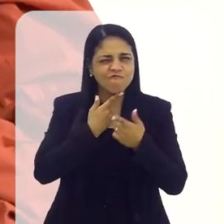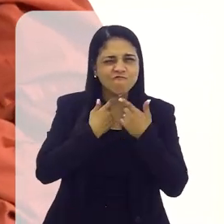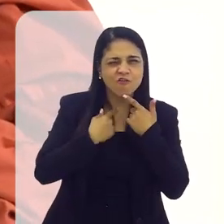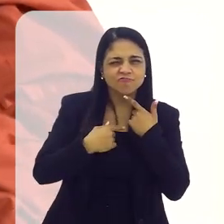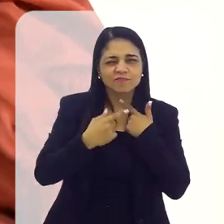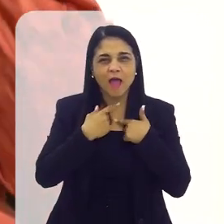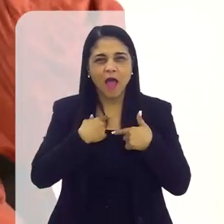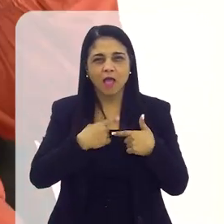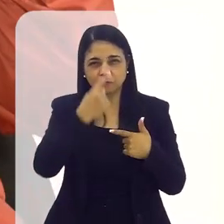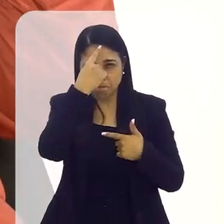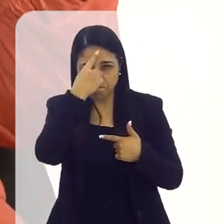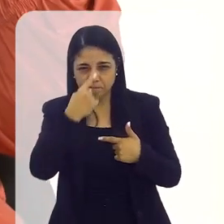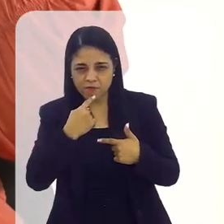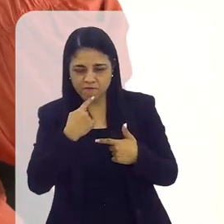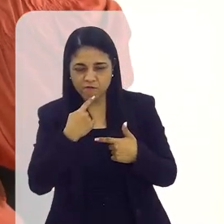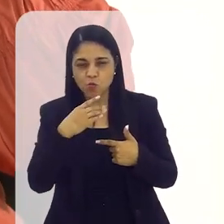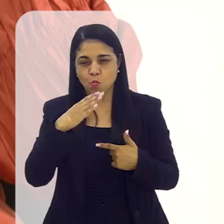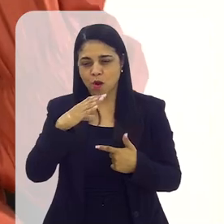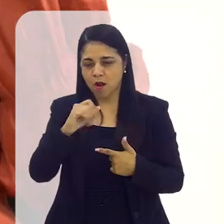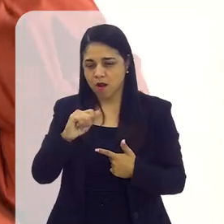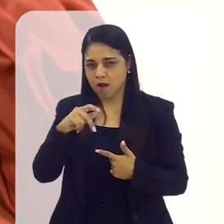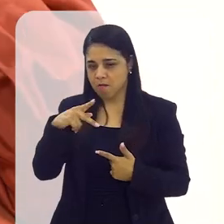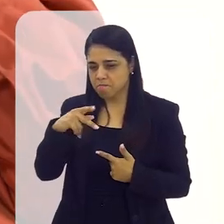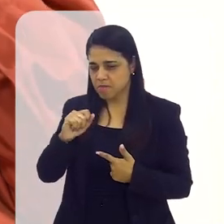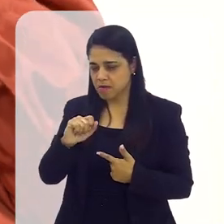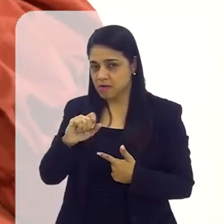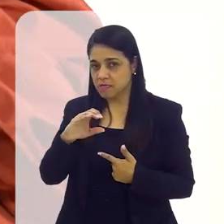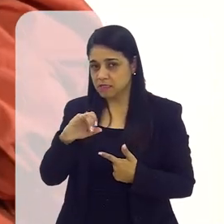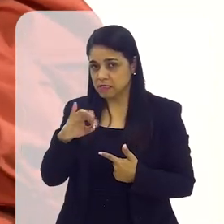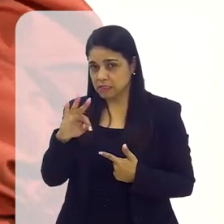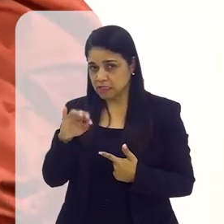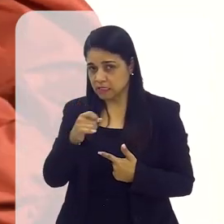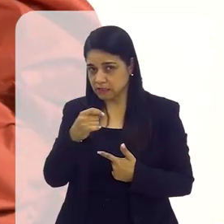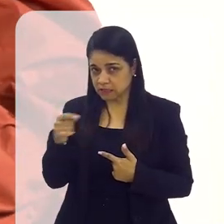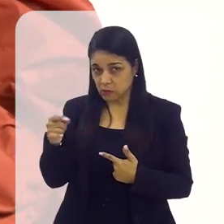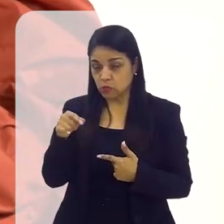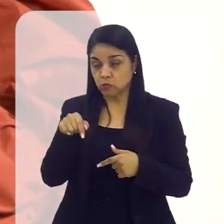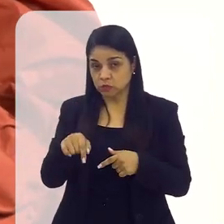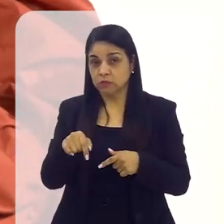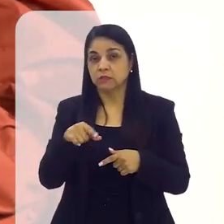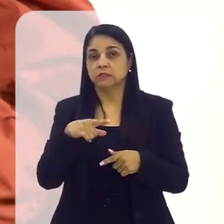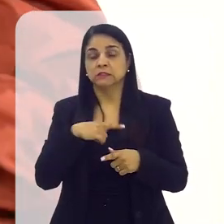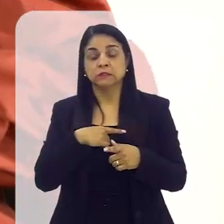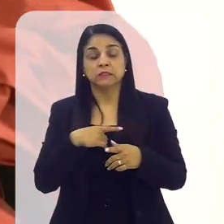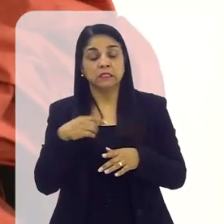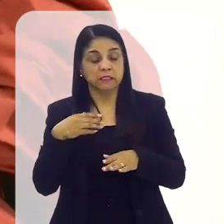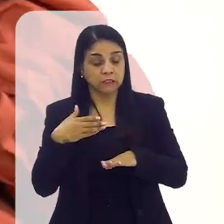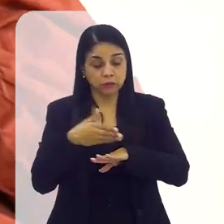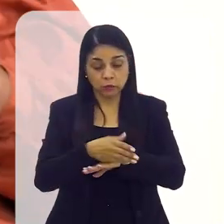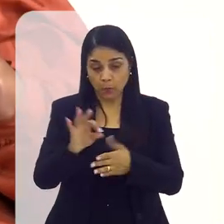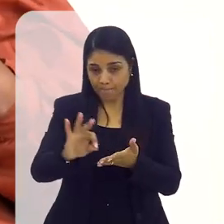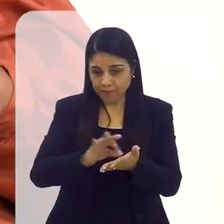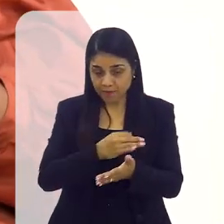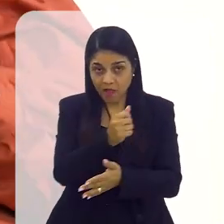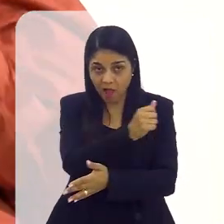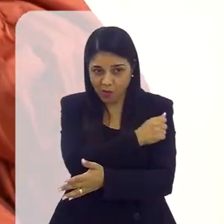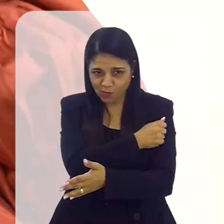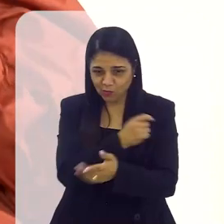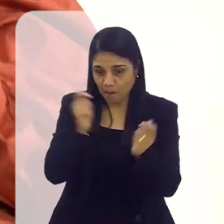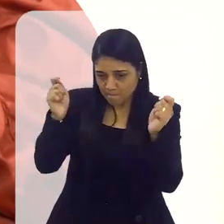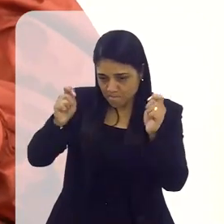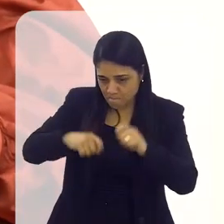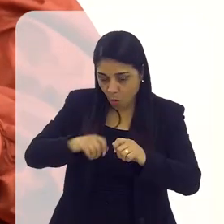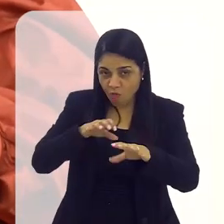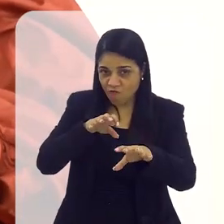essa vontade. Porque hoje no capacitação a gente tem pessoas que entraram como aluno, não sabiam nada,